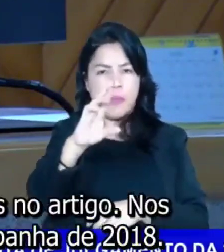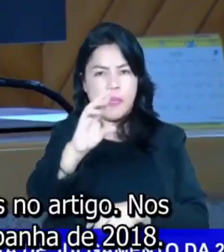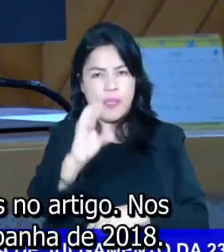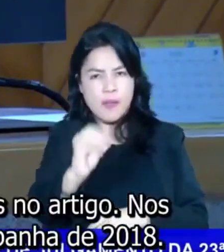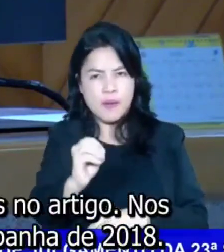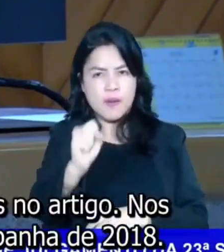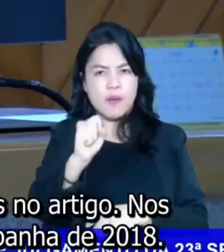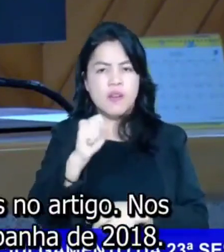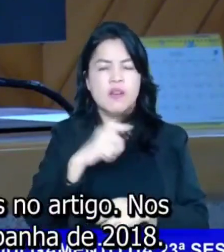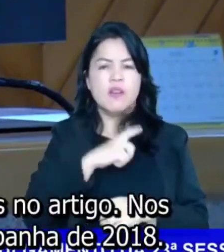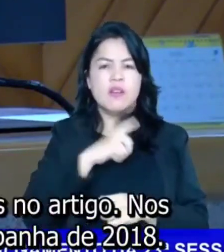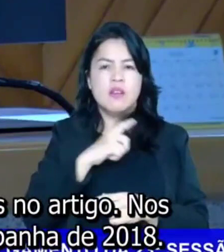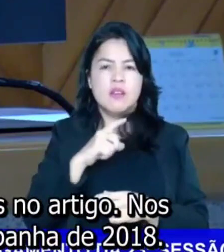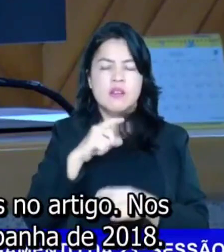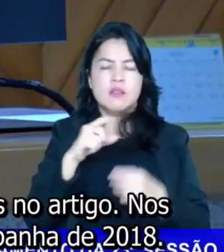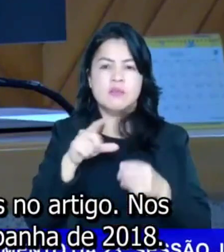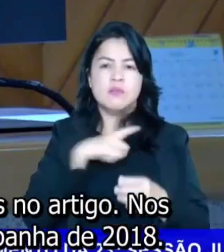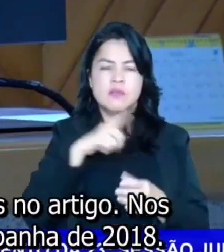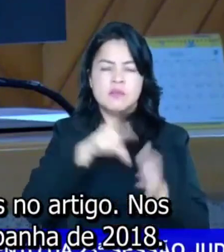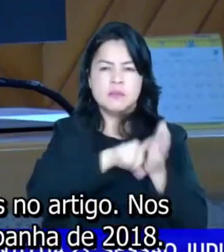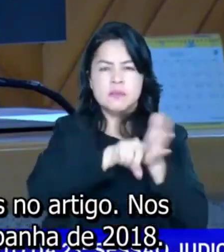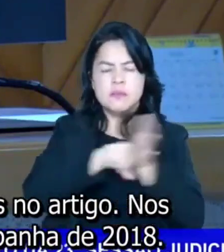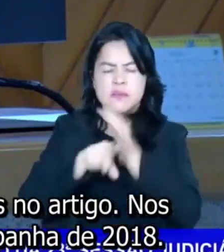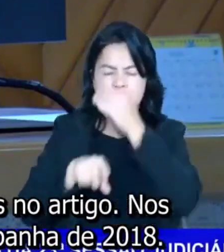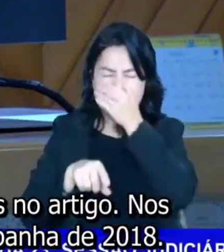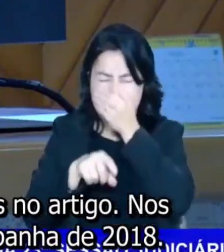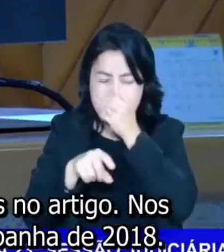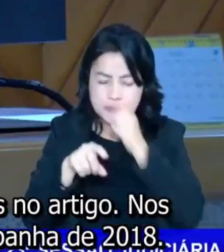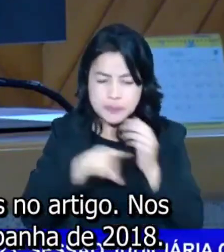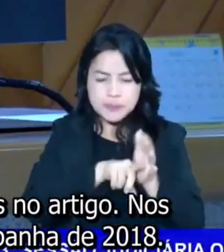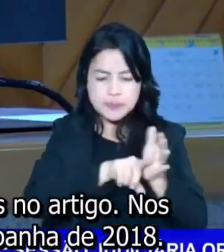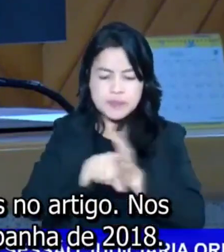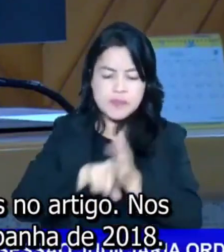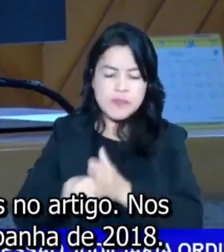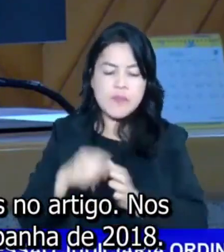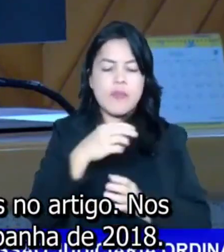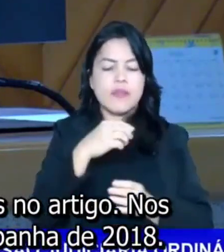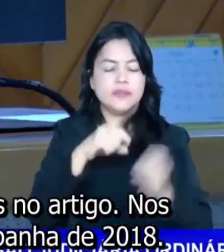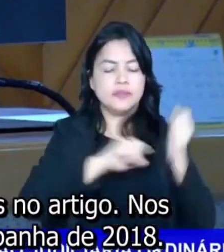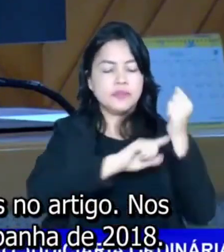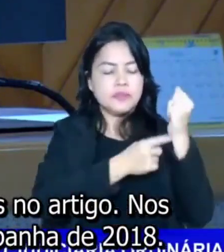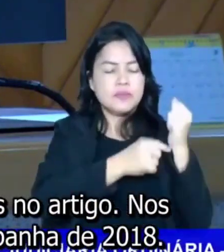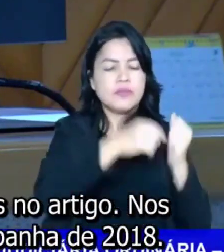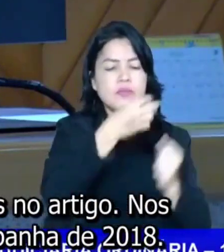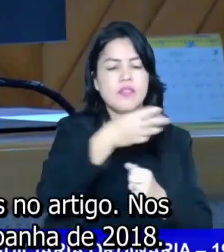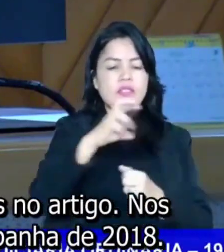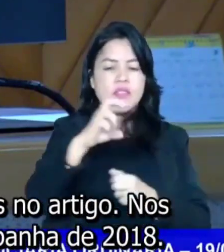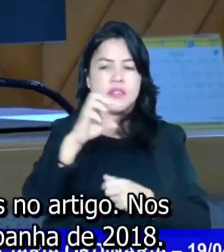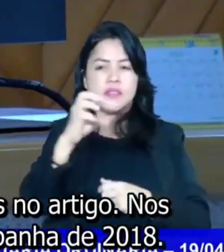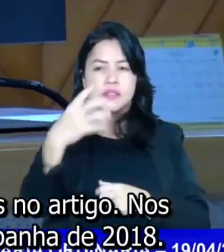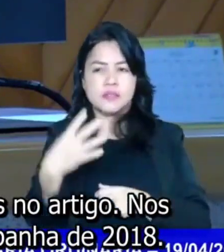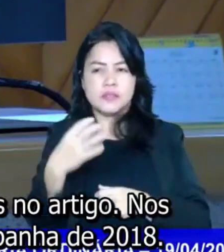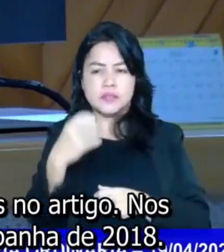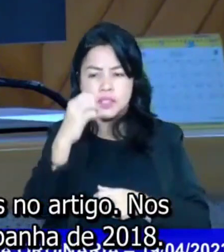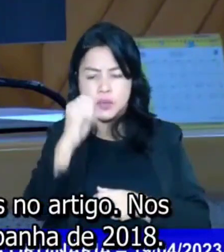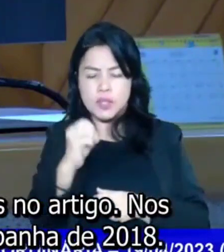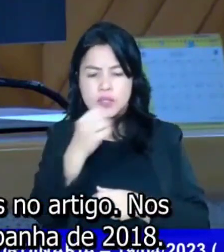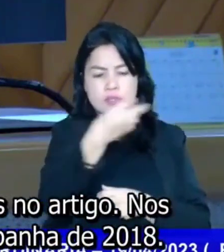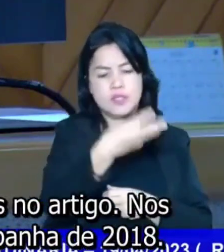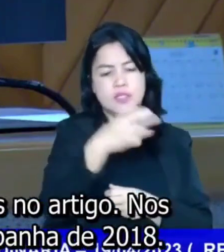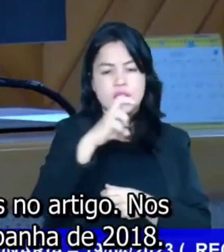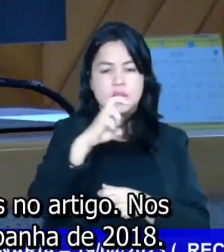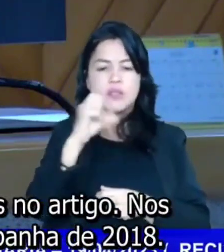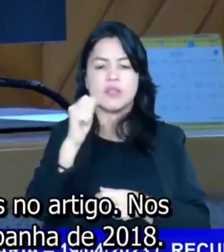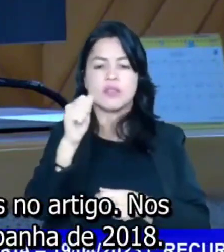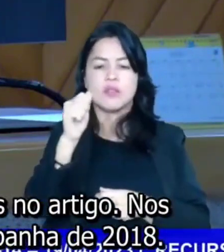pela suposta prática dos crimes previstos nos artigos 350 e 354-A do Código